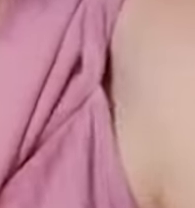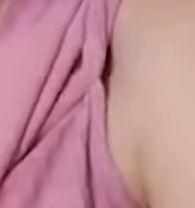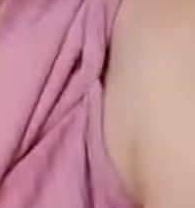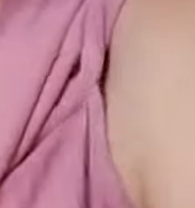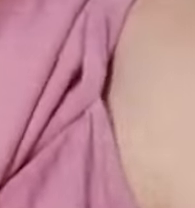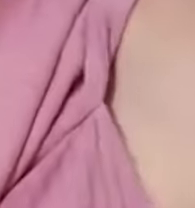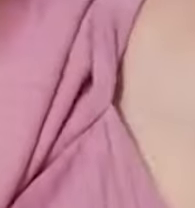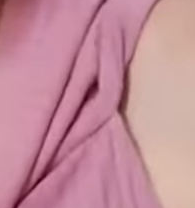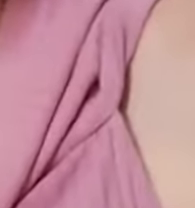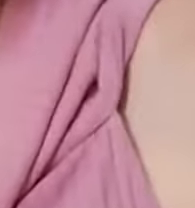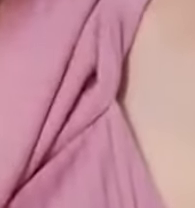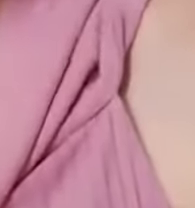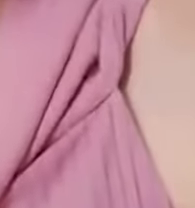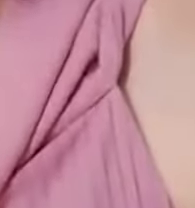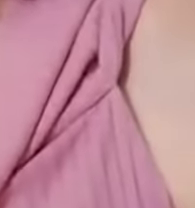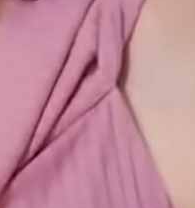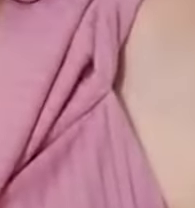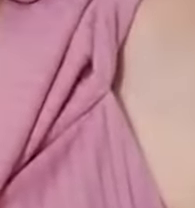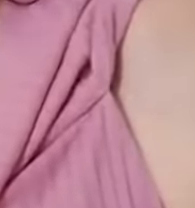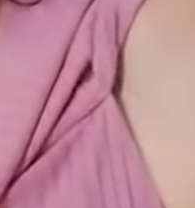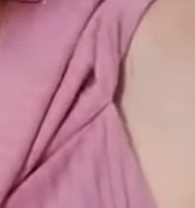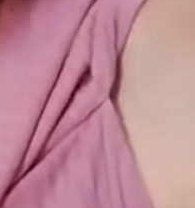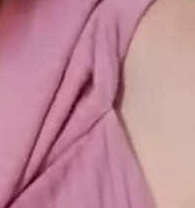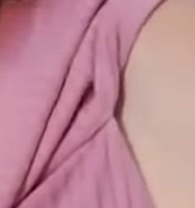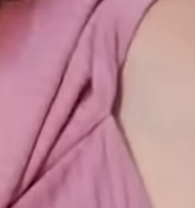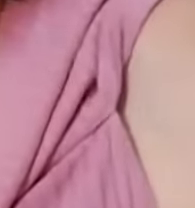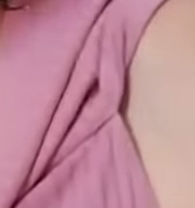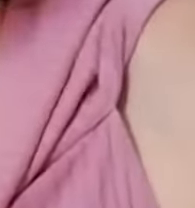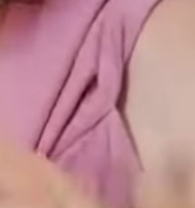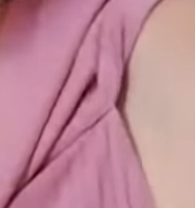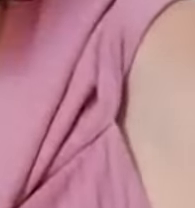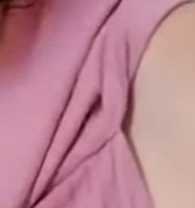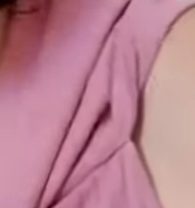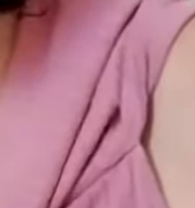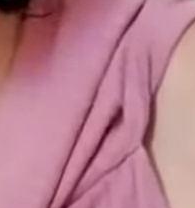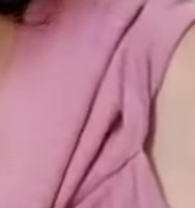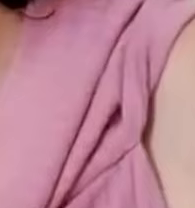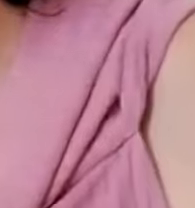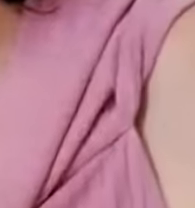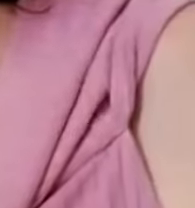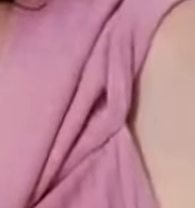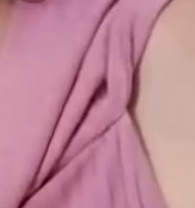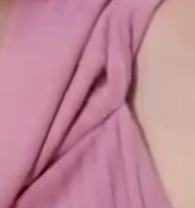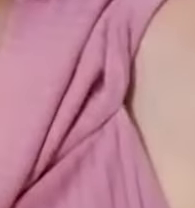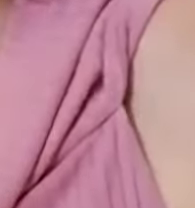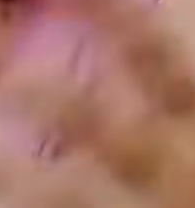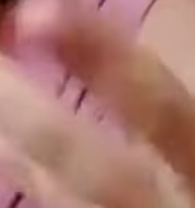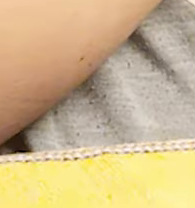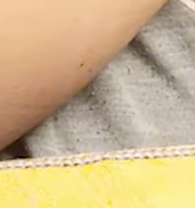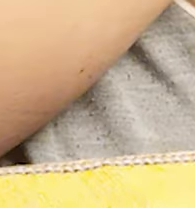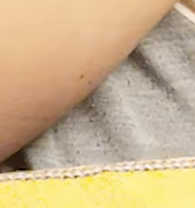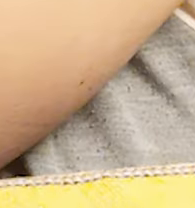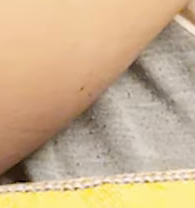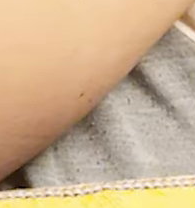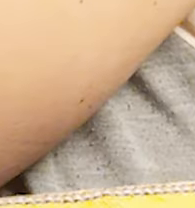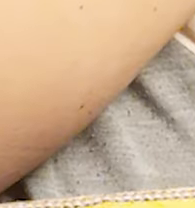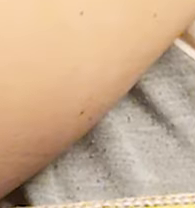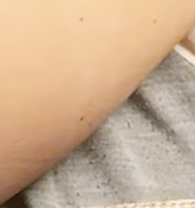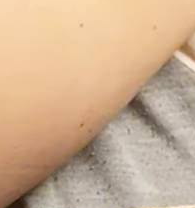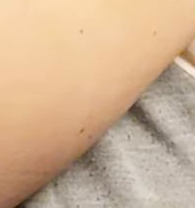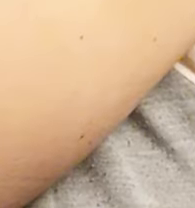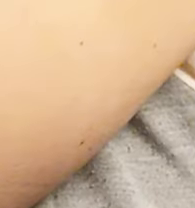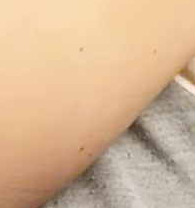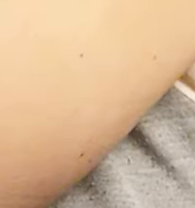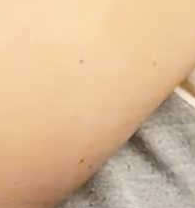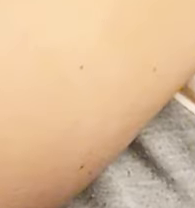participou de todo o pré-natal que acolheu a filha que cantou a filha é pra filha nascer e que acolheu quando a filha nasceu